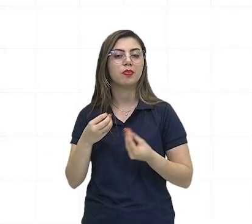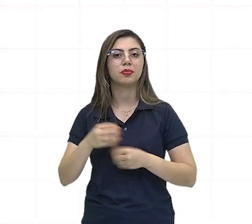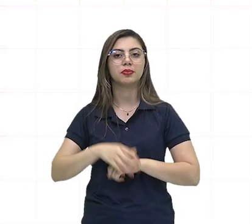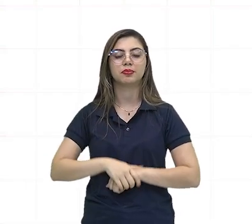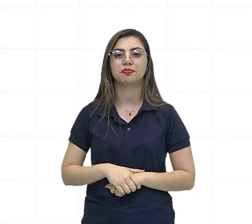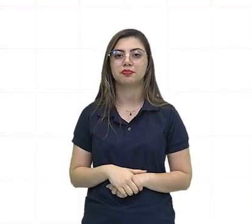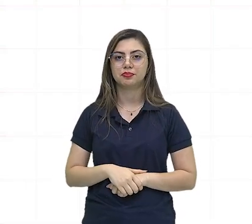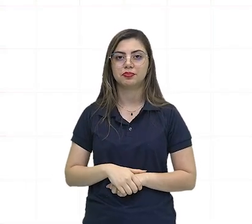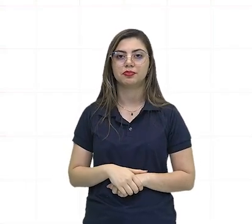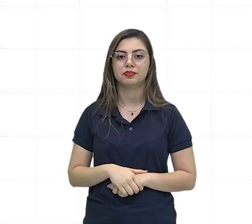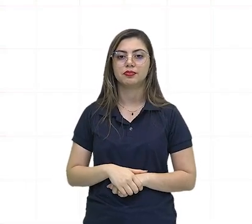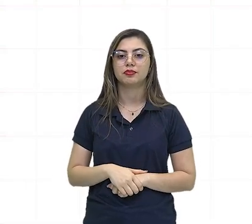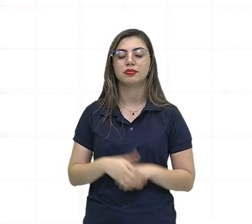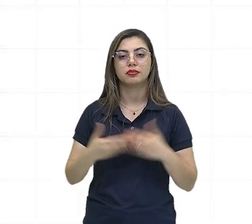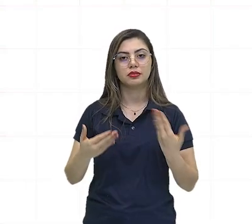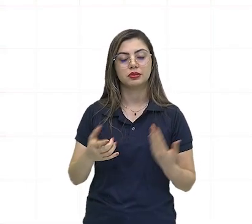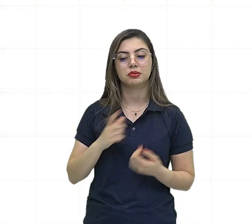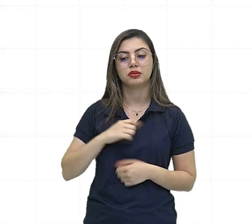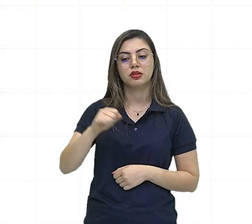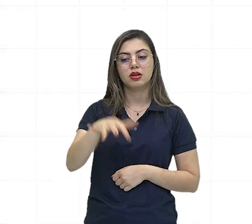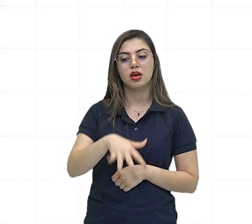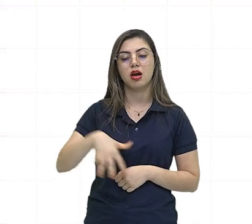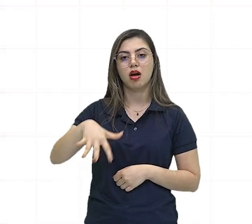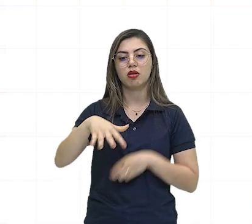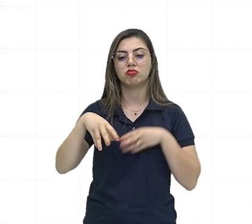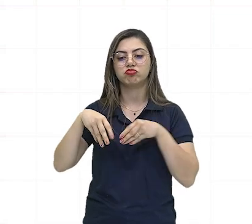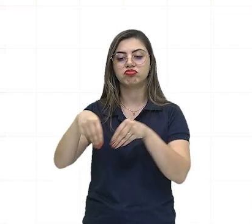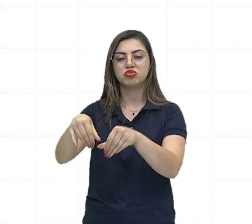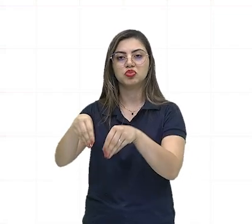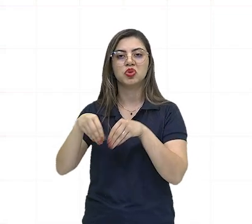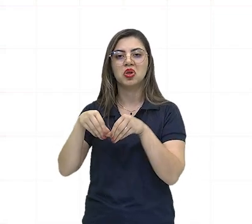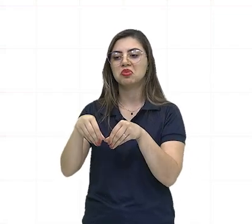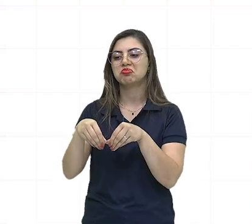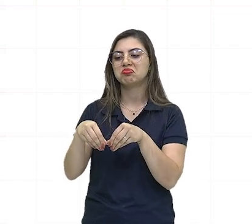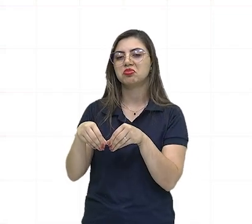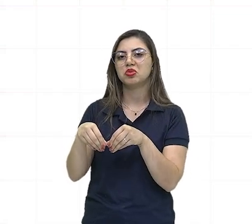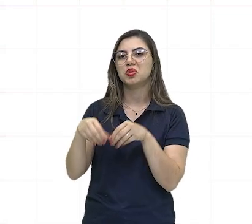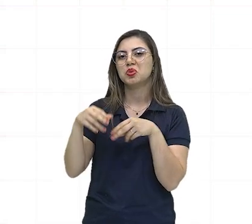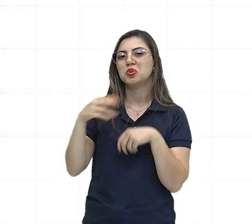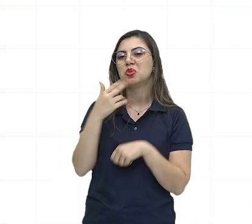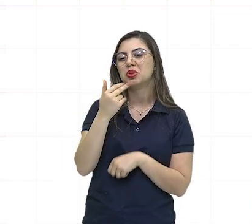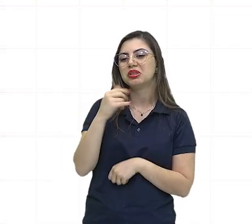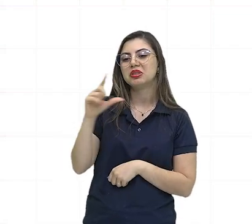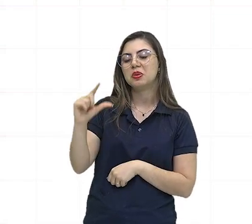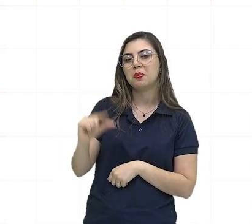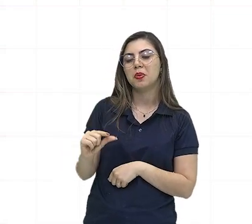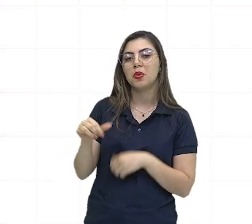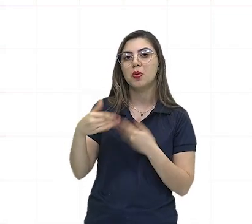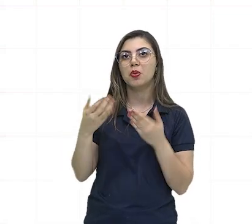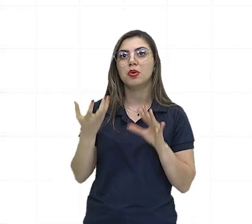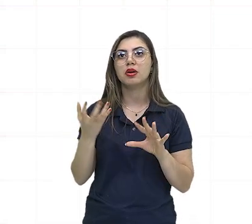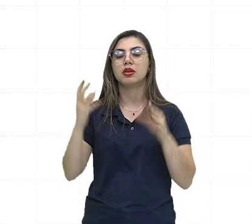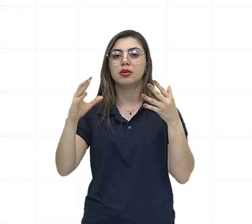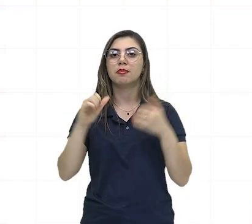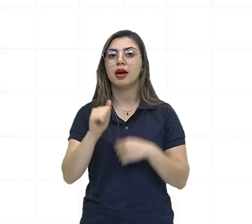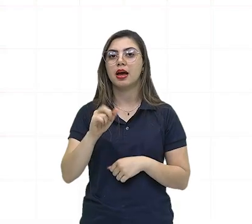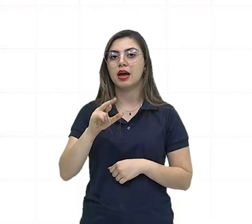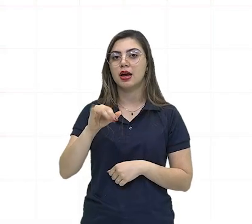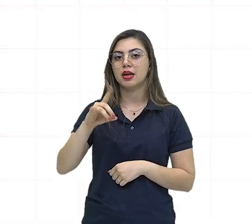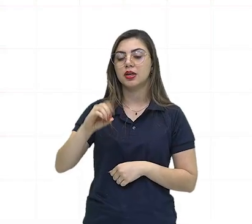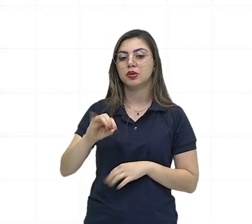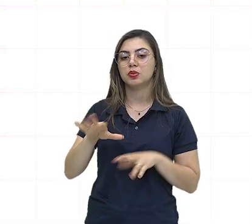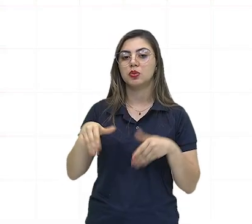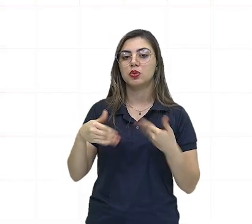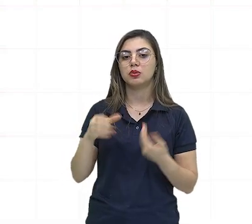ela é praticada geralmente em áreas com solos pobres, clima árido ou semiárido e com